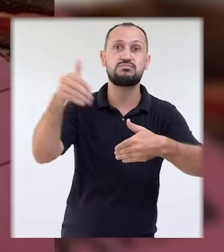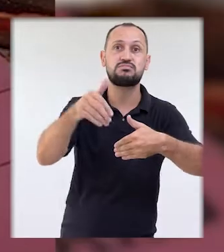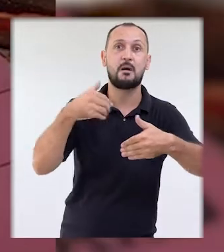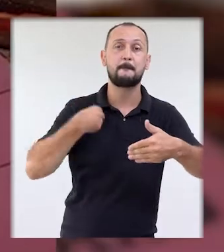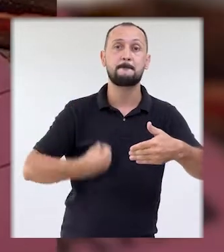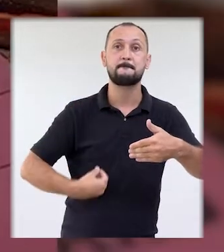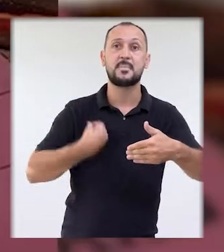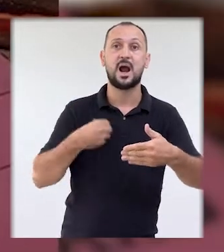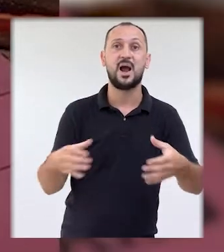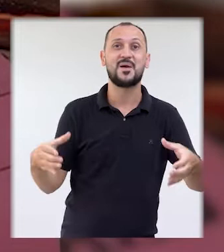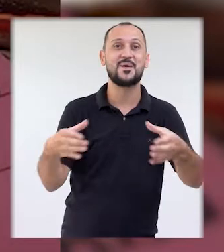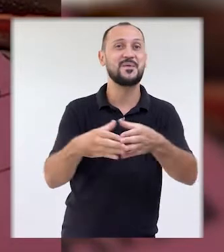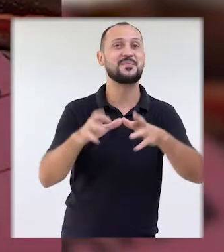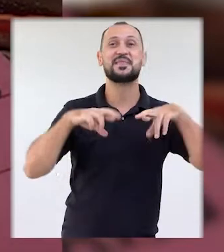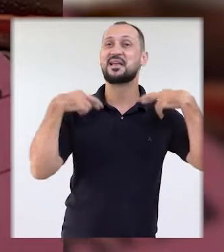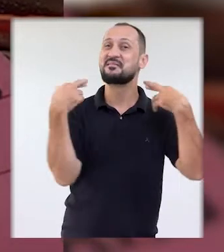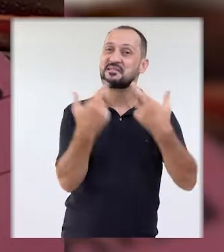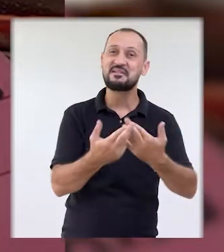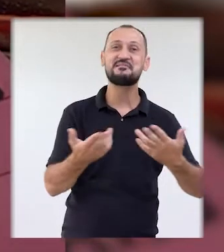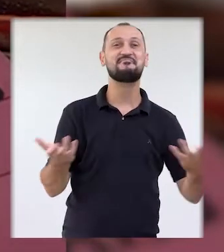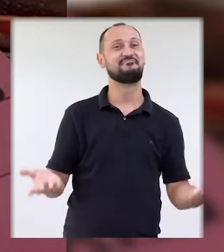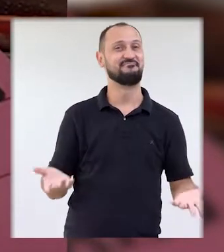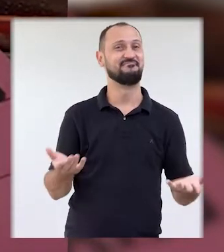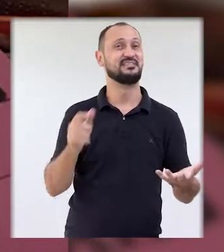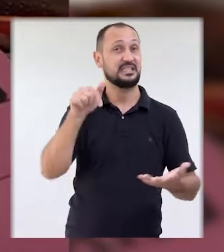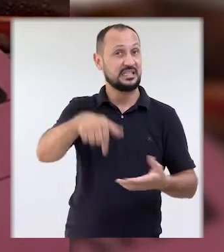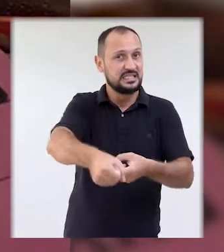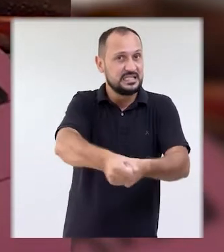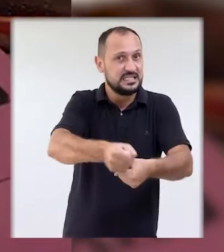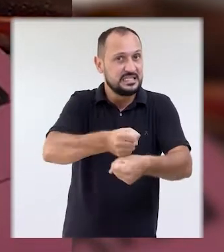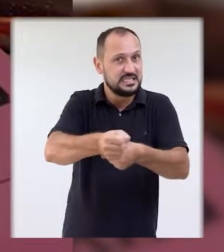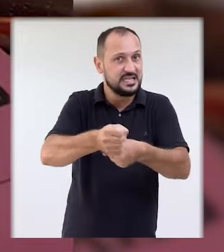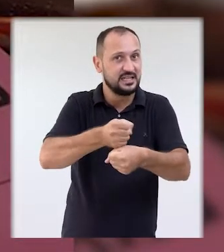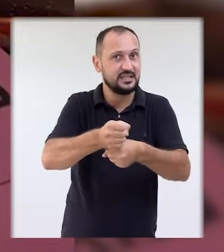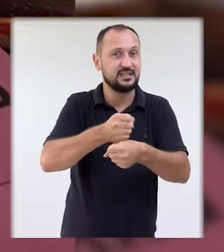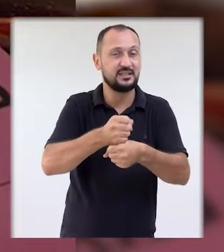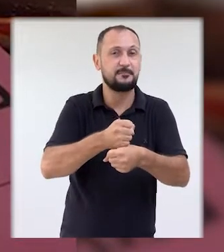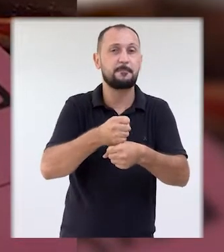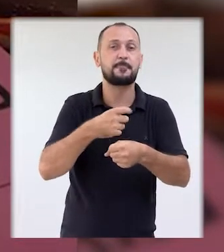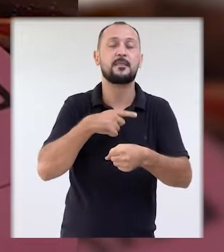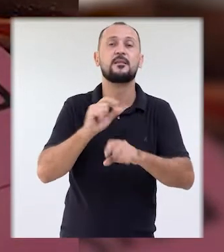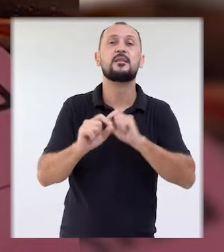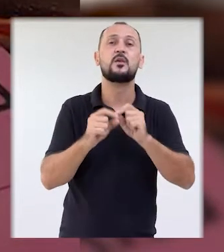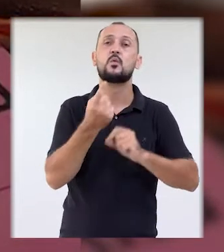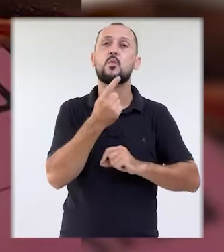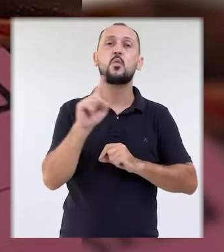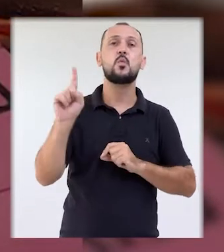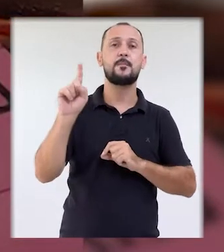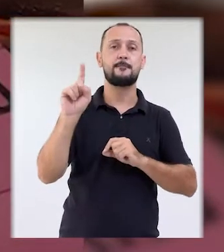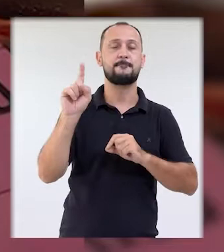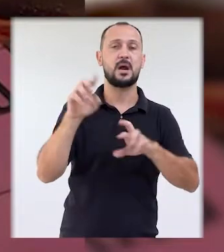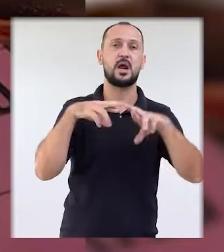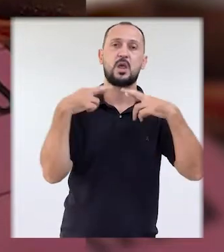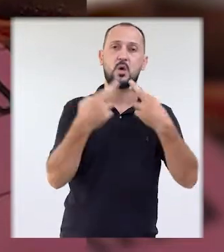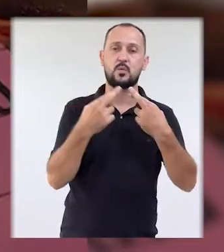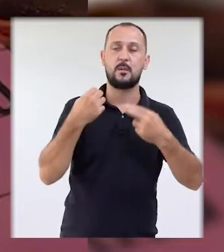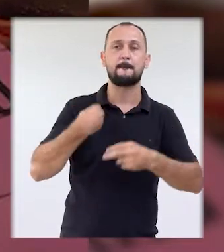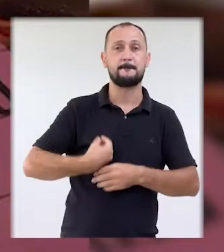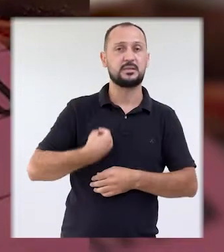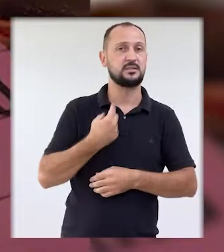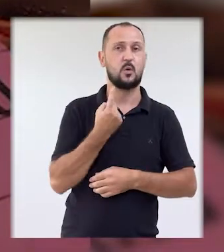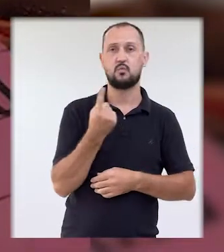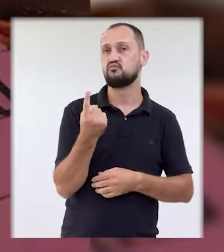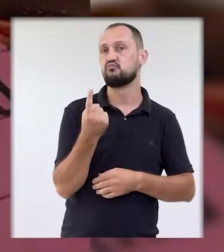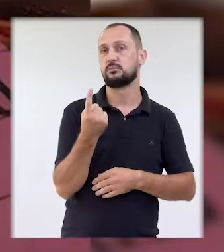participaram dos nossos grupos, né, nas nossas reuniões, né. Então, esse ano, para você ter uma ideia, a gente fez uma